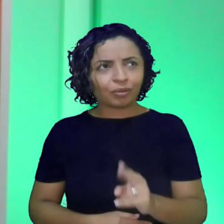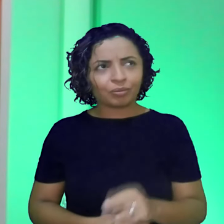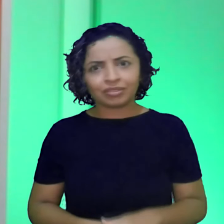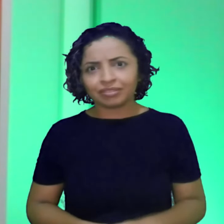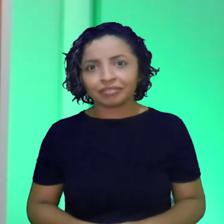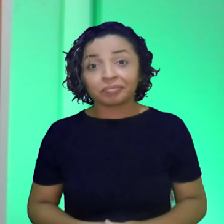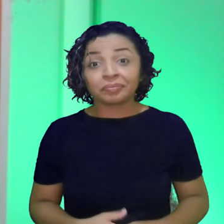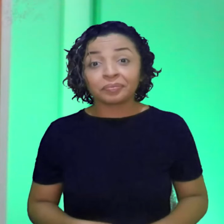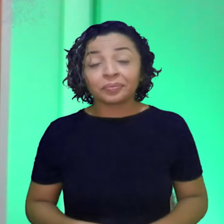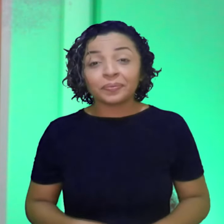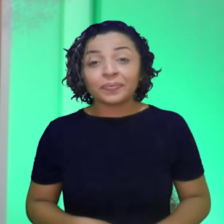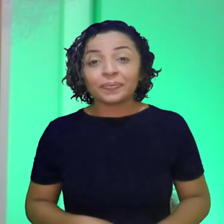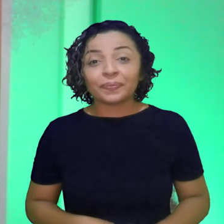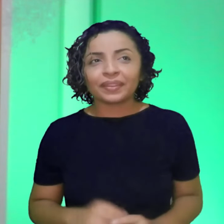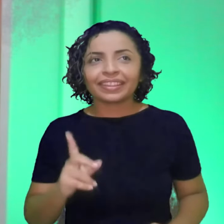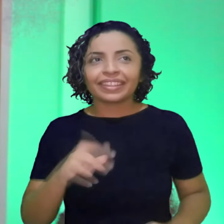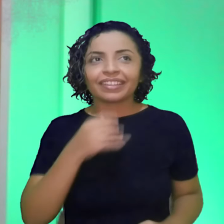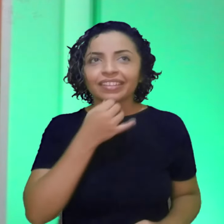aqui.